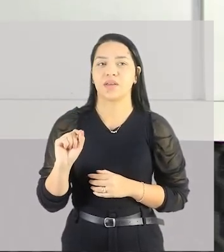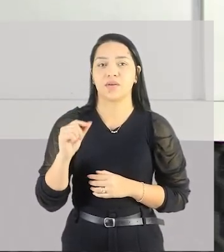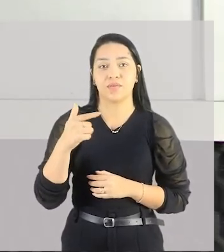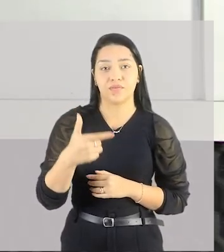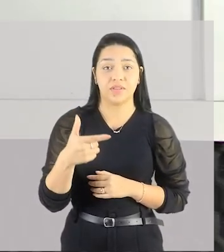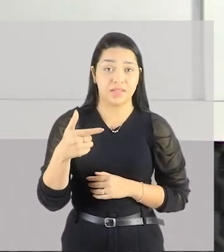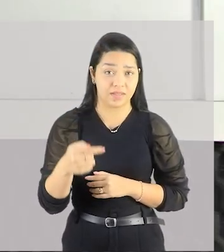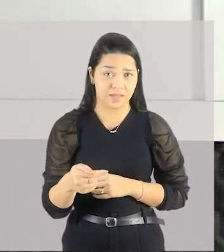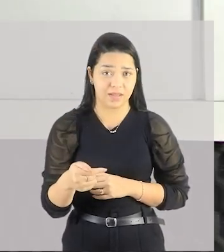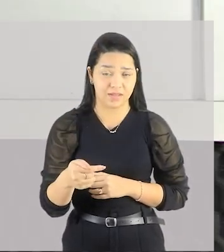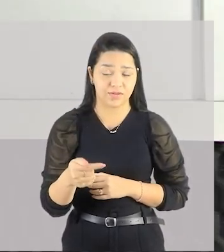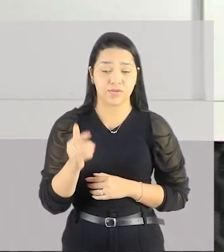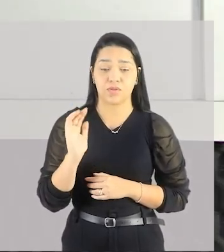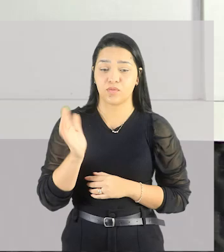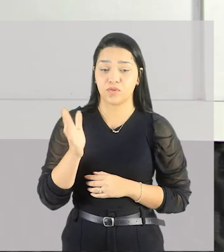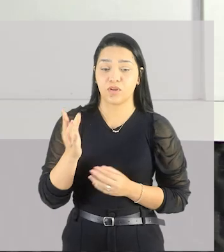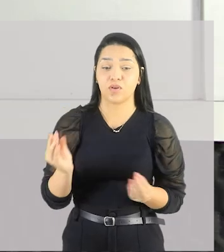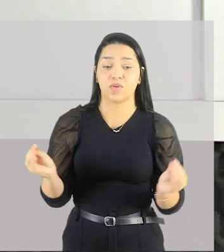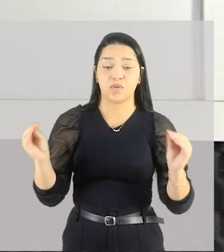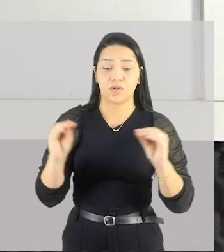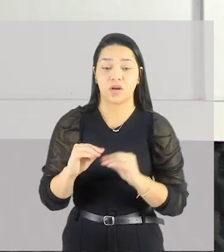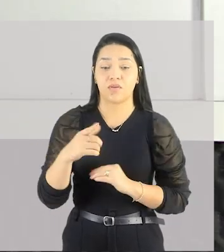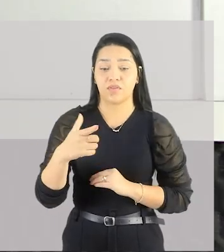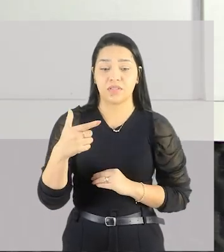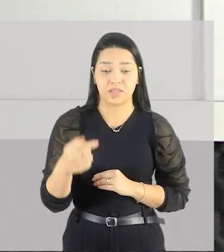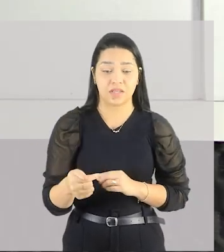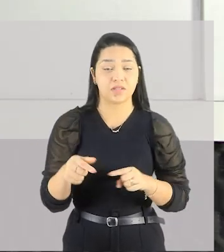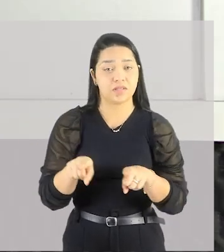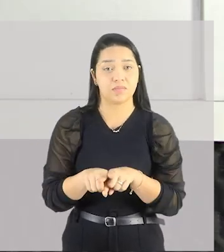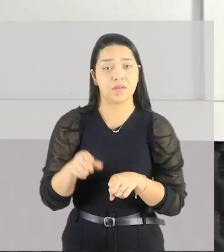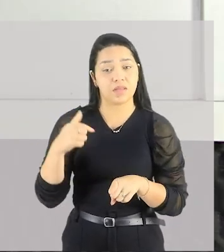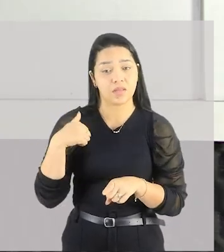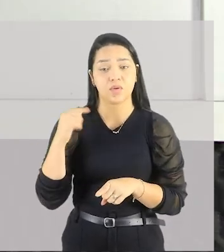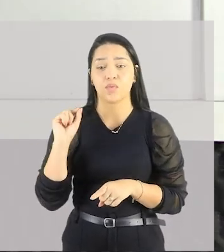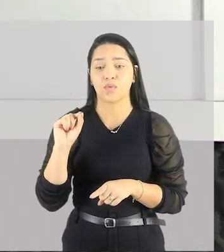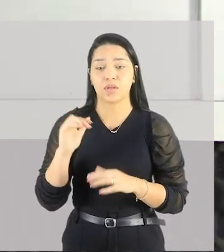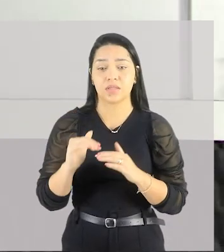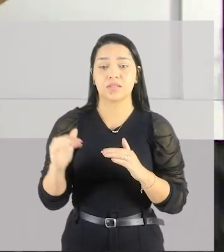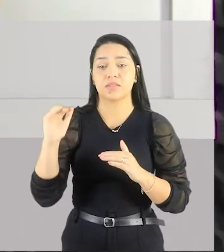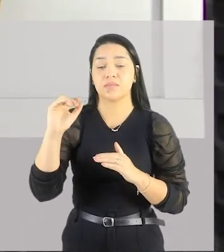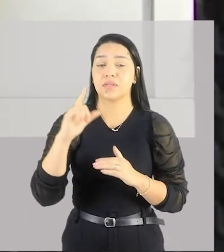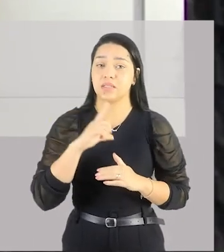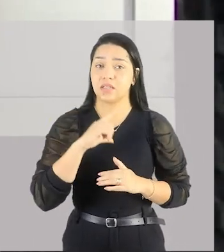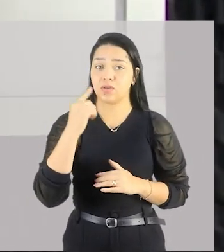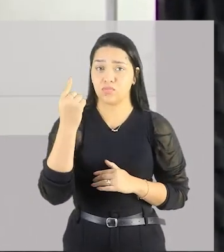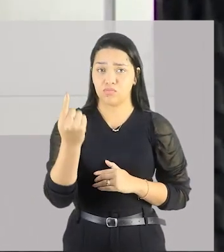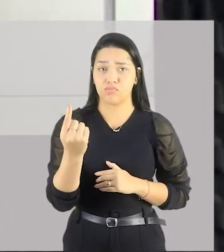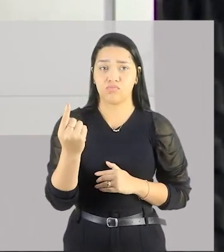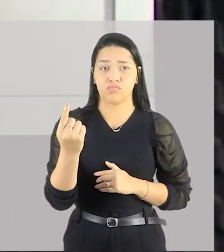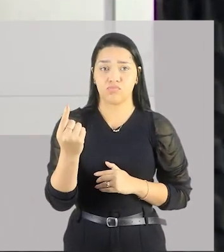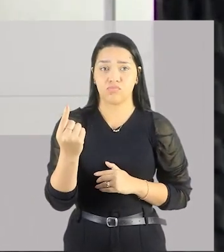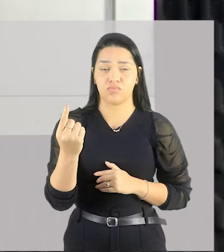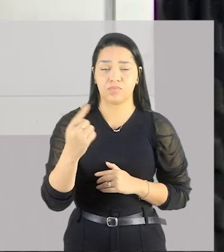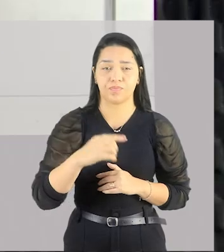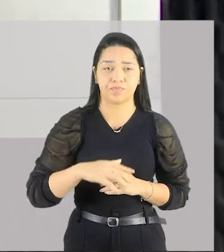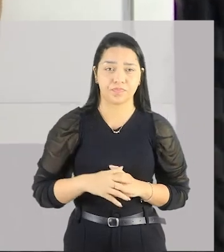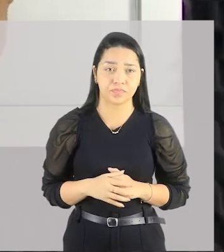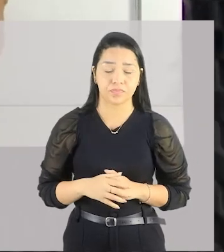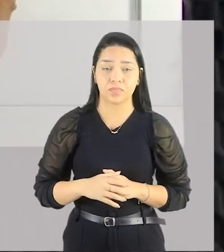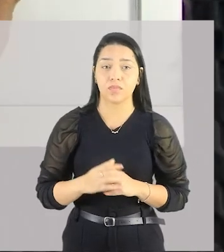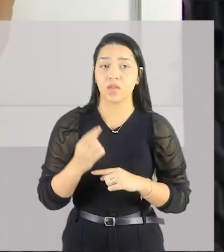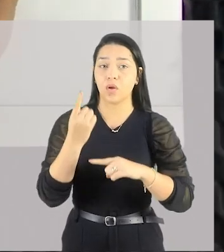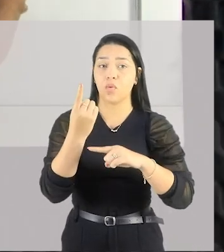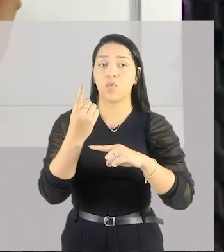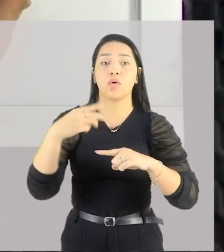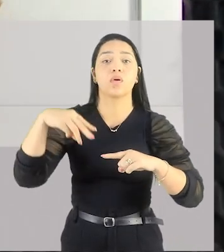justamente essa última aqui, ó, N1, ó. Justamente essa daqui, tá? Esqueci de circular lá de